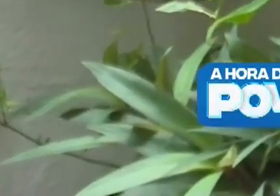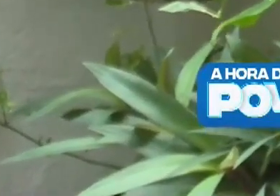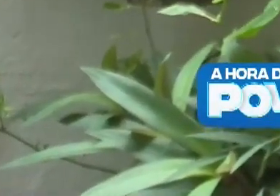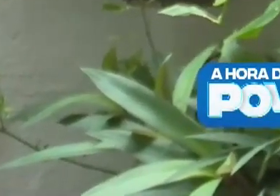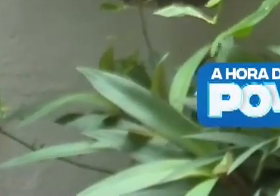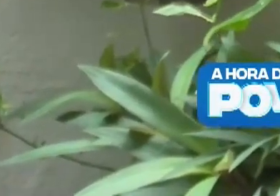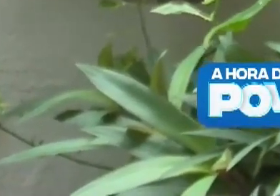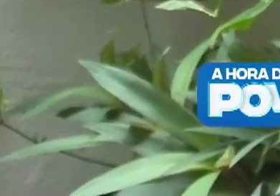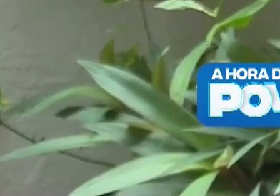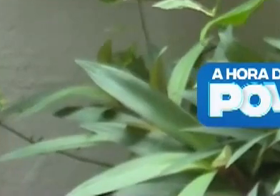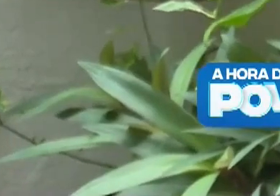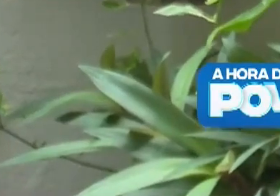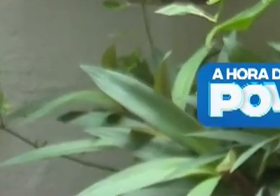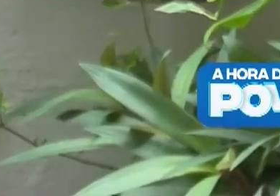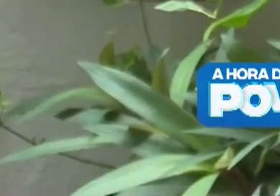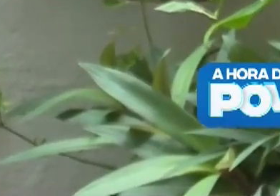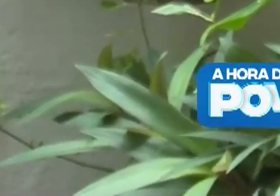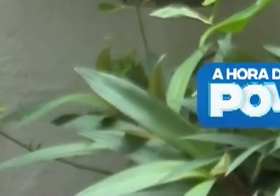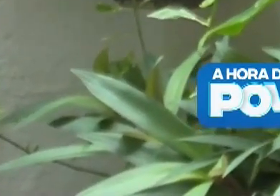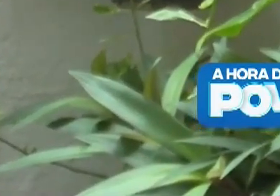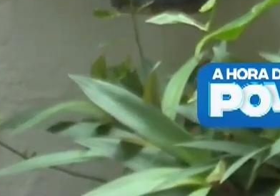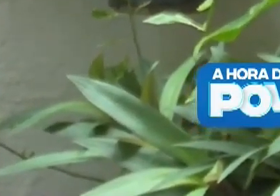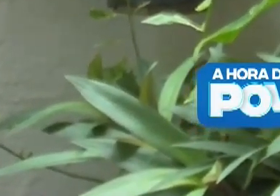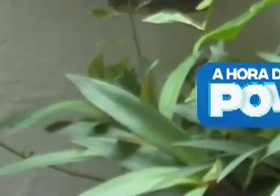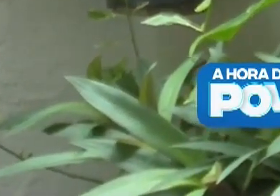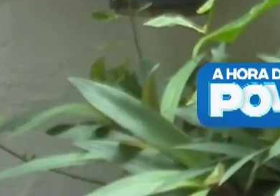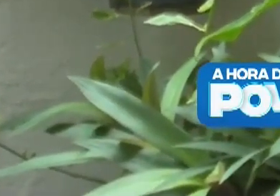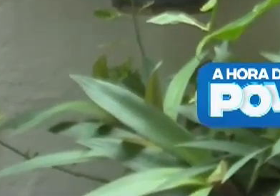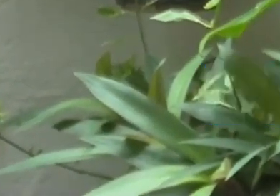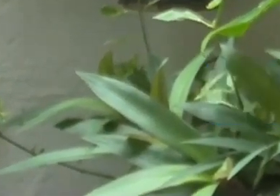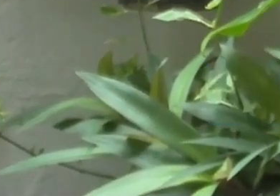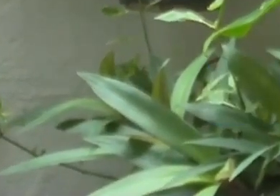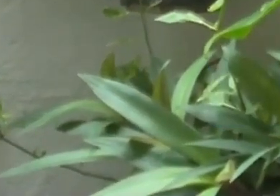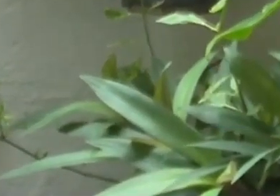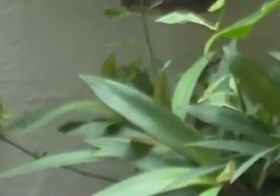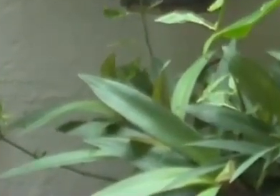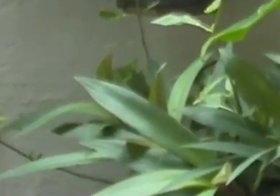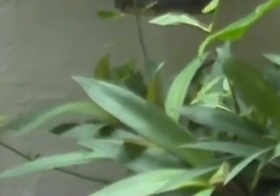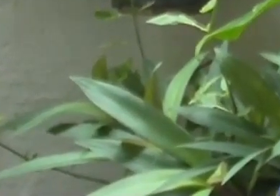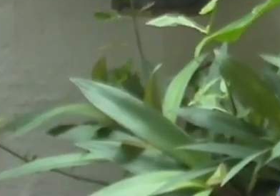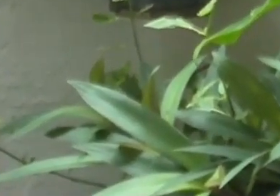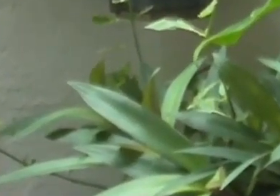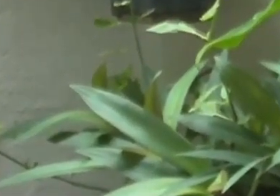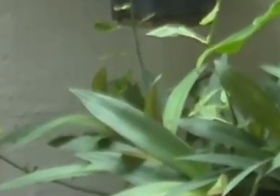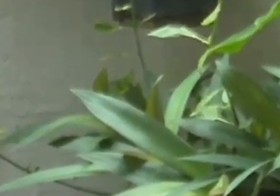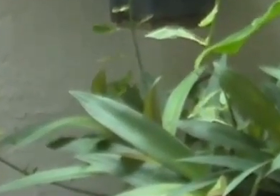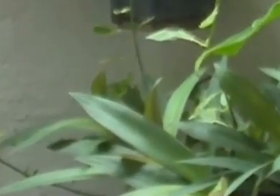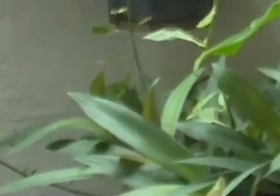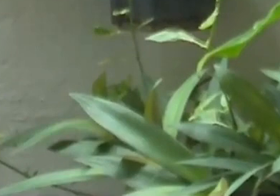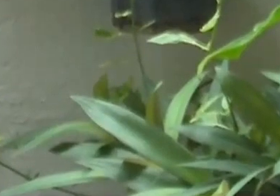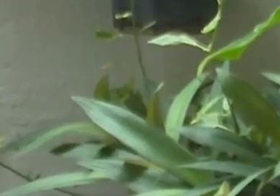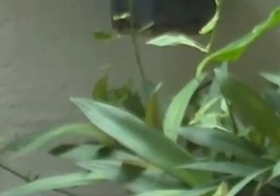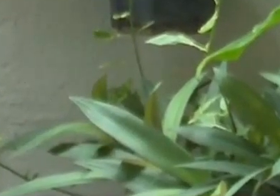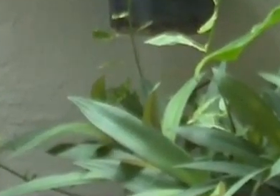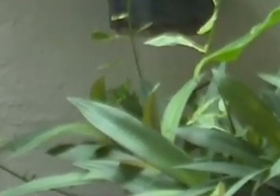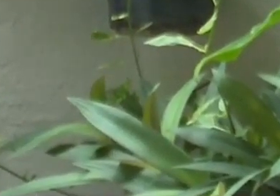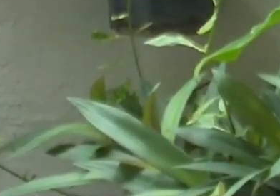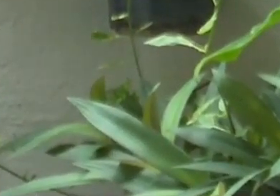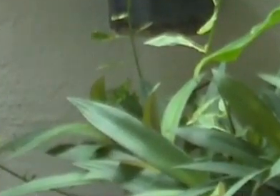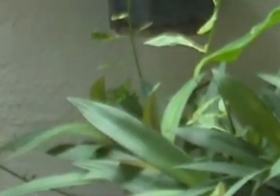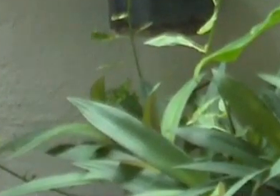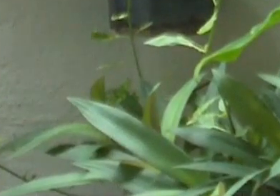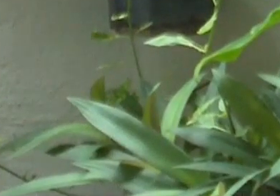Meu nome é Maico. Prefeito Fábio Gentil, sou daqui da Nova Caxias. Eu queria saber de você, que dia é que vai voltar às aulas